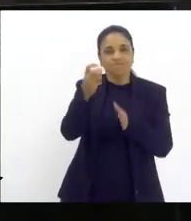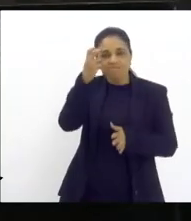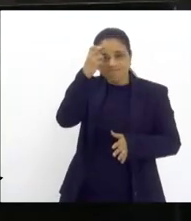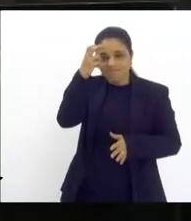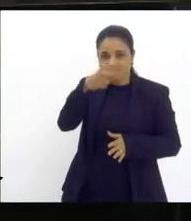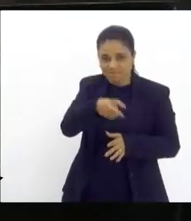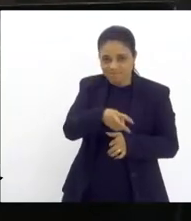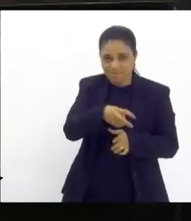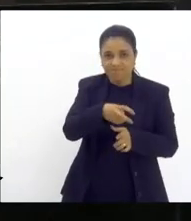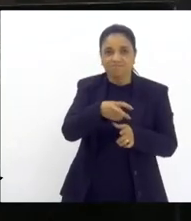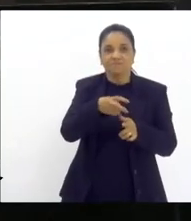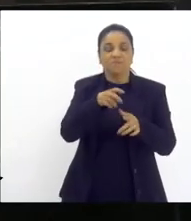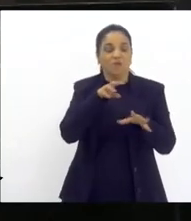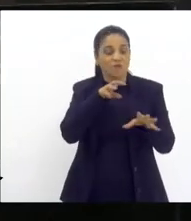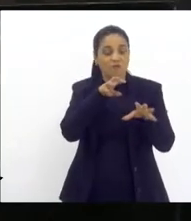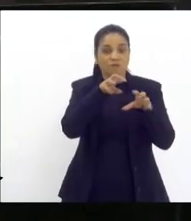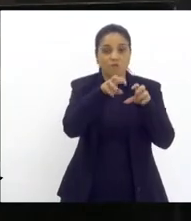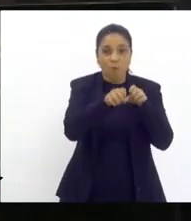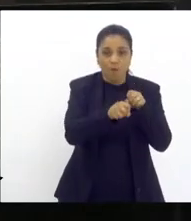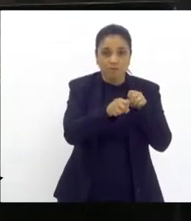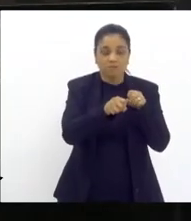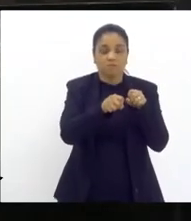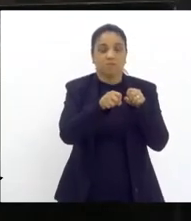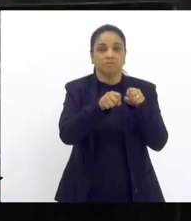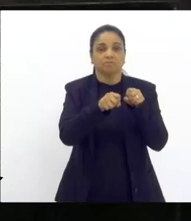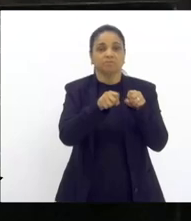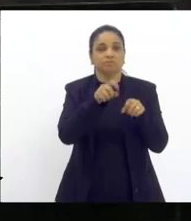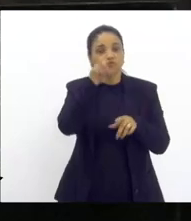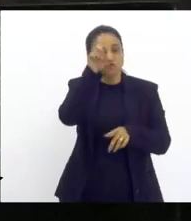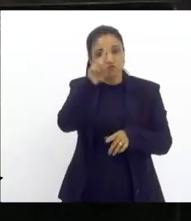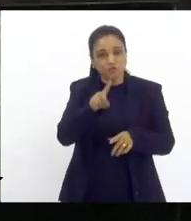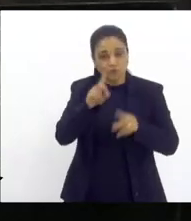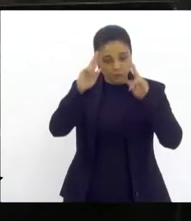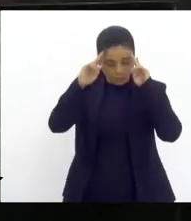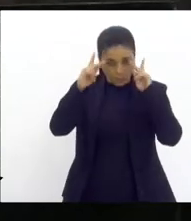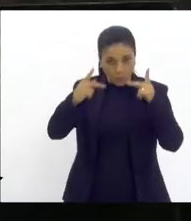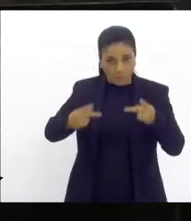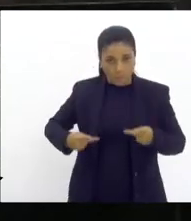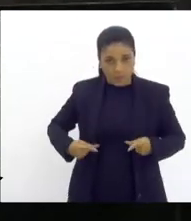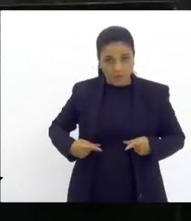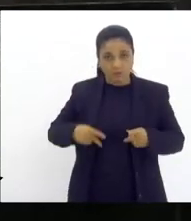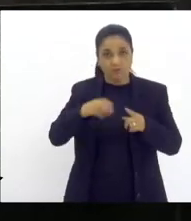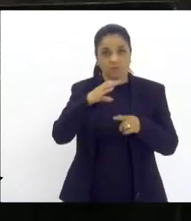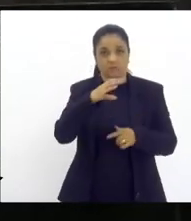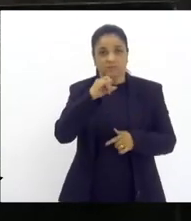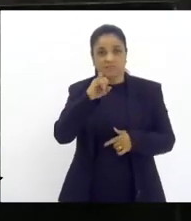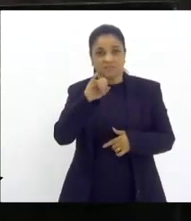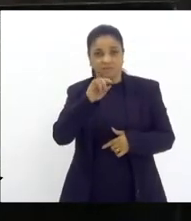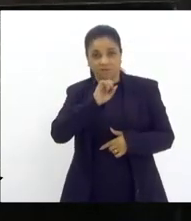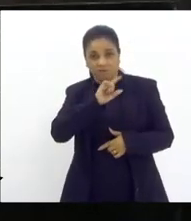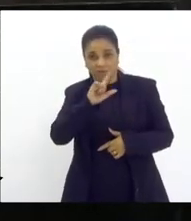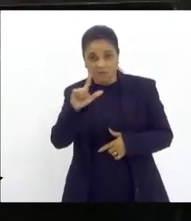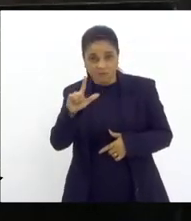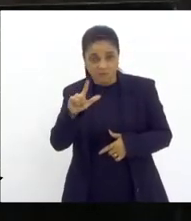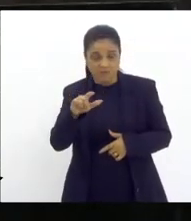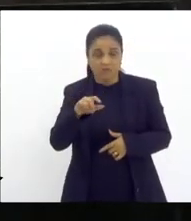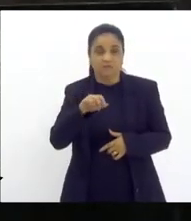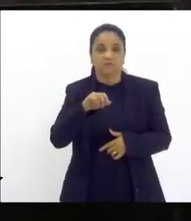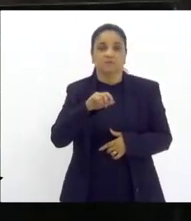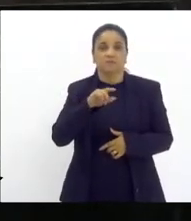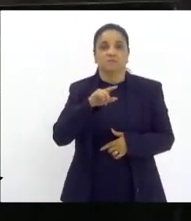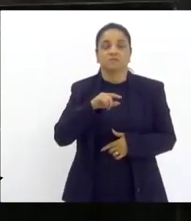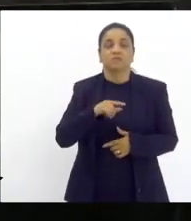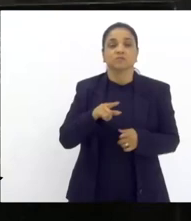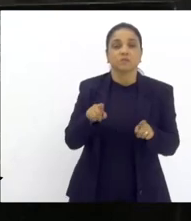a discussão com formação da sua tropa relacionadas aos direitos humanos e aos direitos civis há uma outra forma de organização